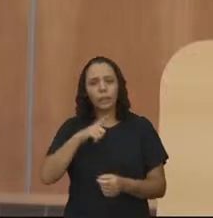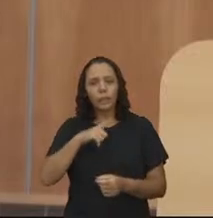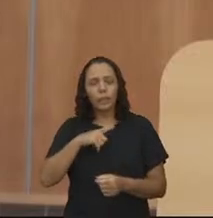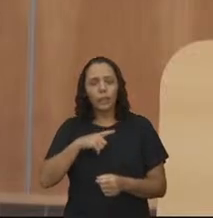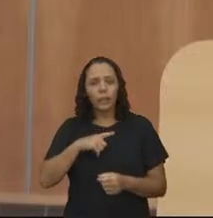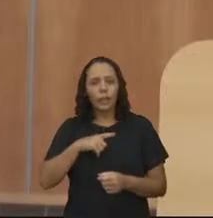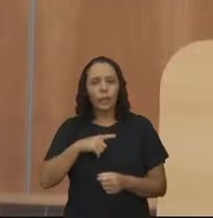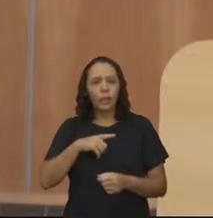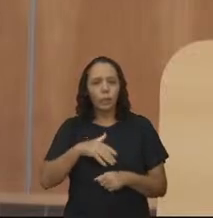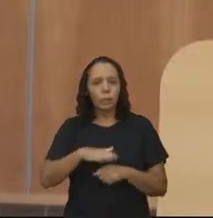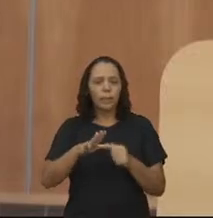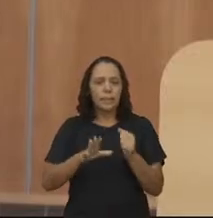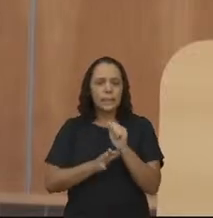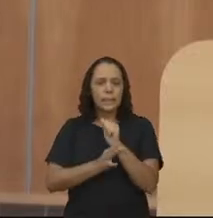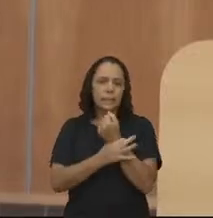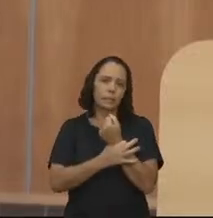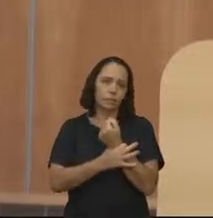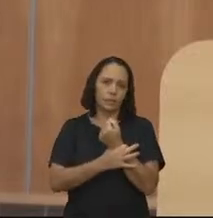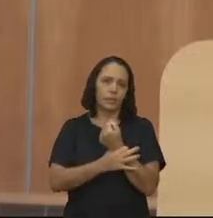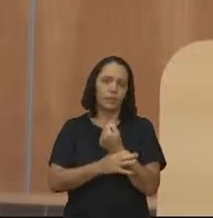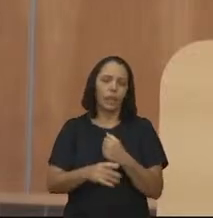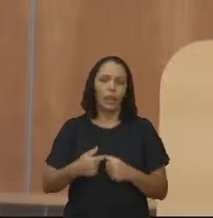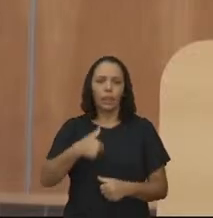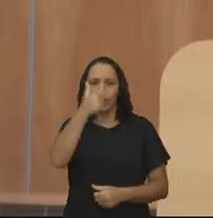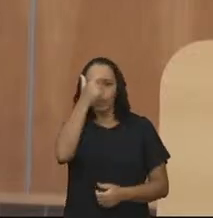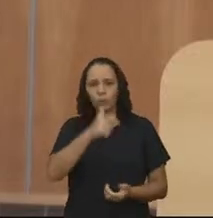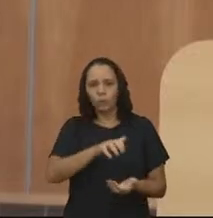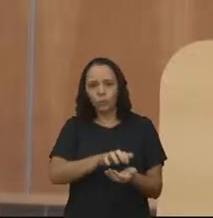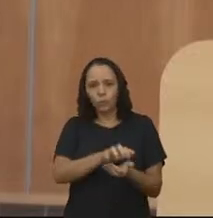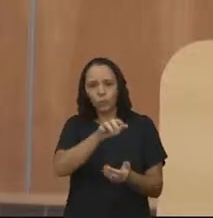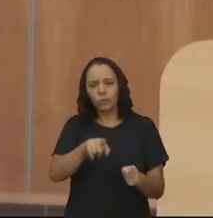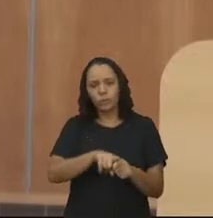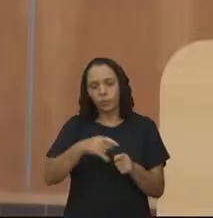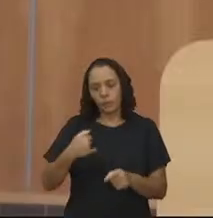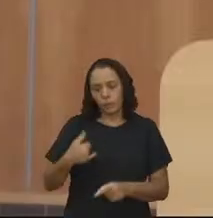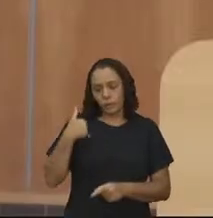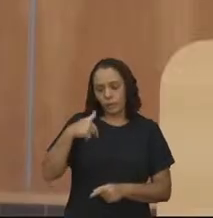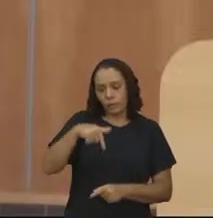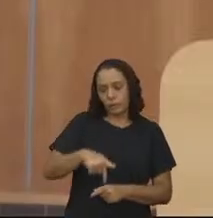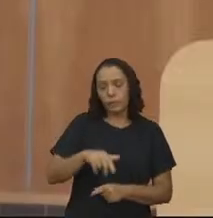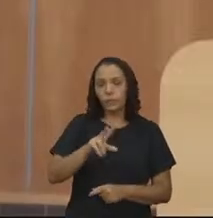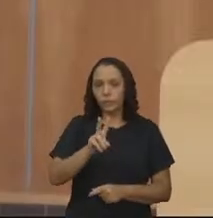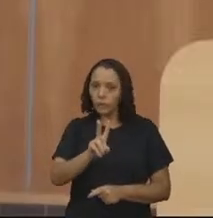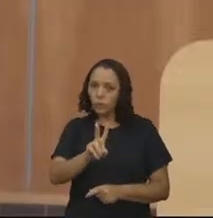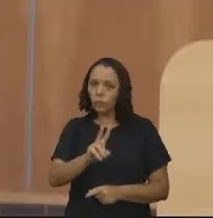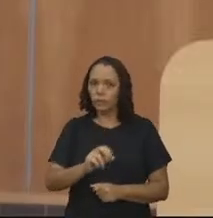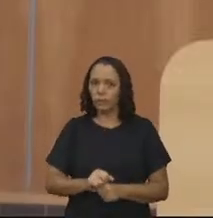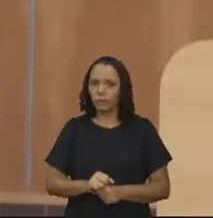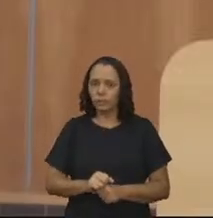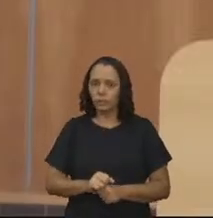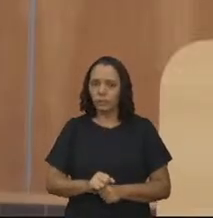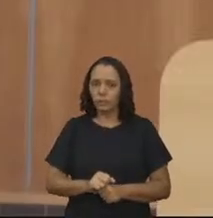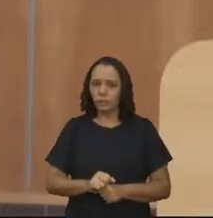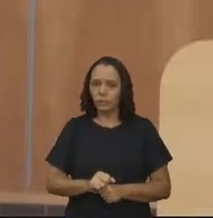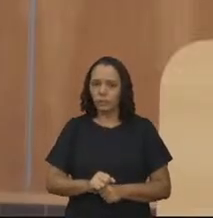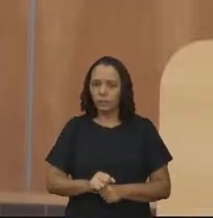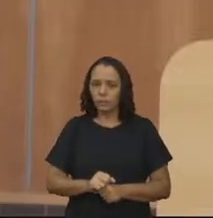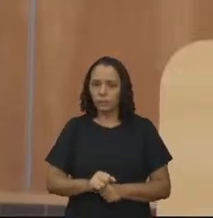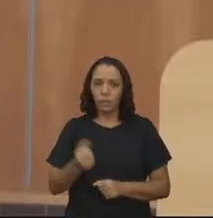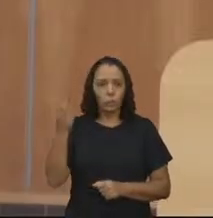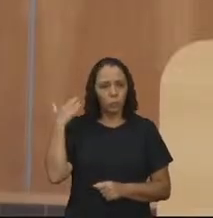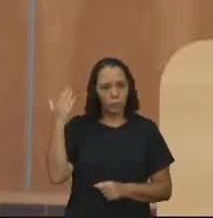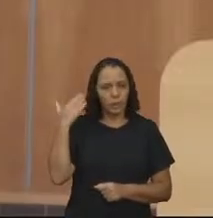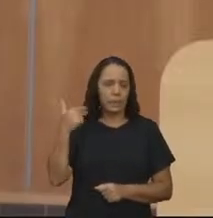Quem fala aqui é uma pessoa idosa também, 72 anos. Eu não tenho a perna mais igual eu tinha quando